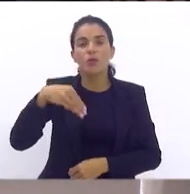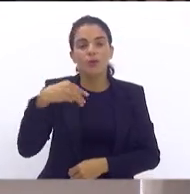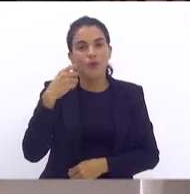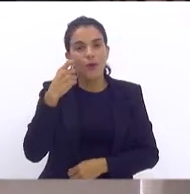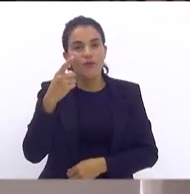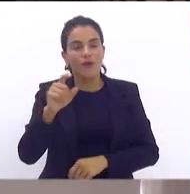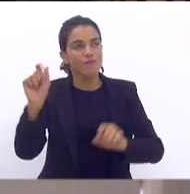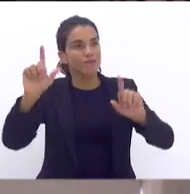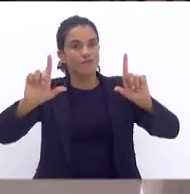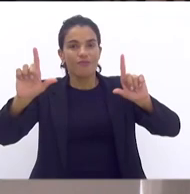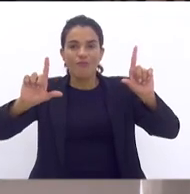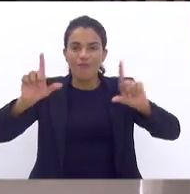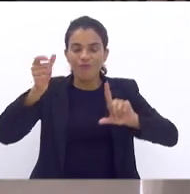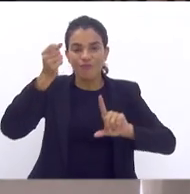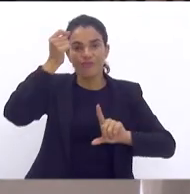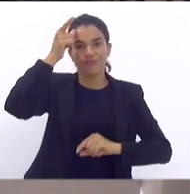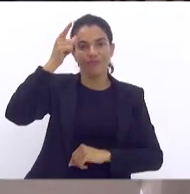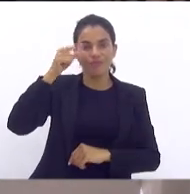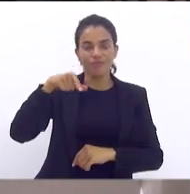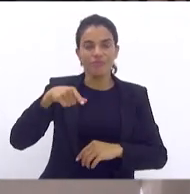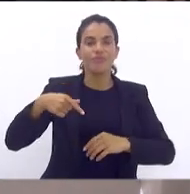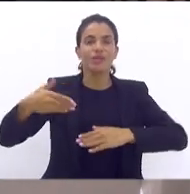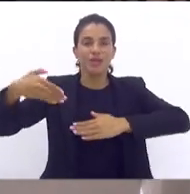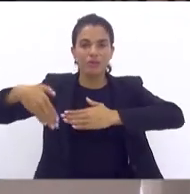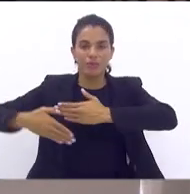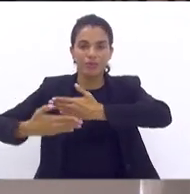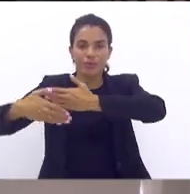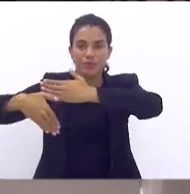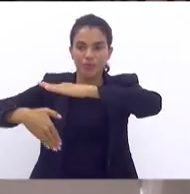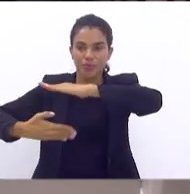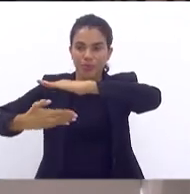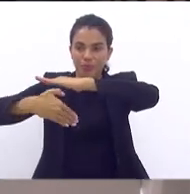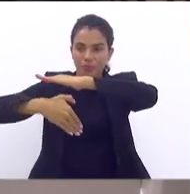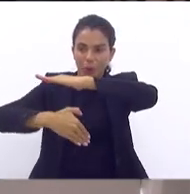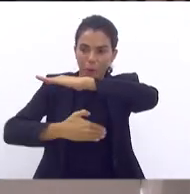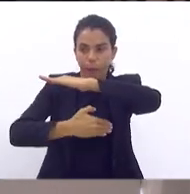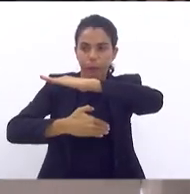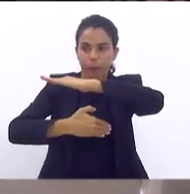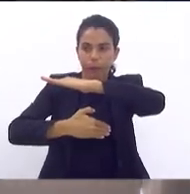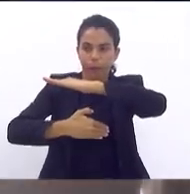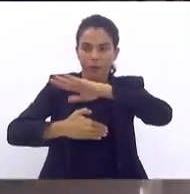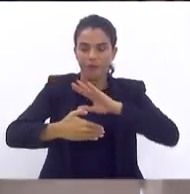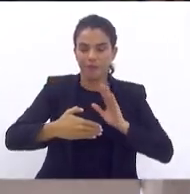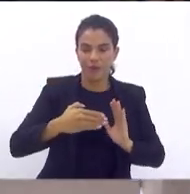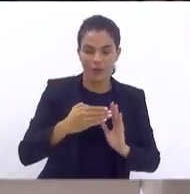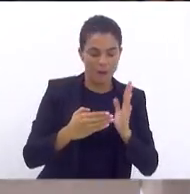vim saber o que aconteceu, né? Que ele colidiu com a ponte aqui em Niterói, como todos os senhores sabem.